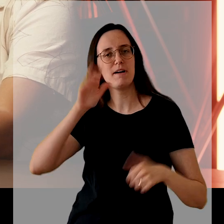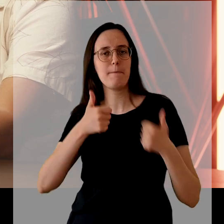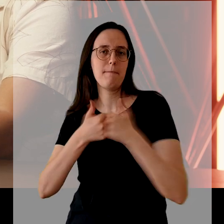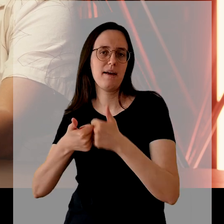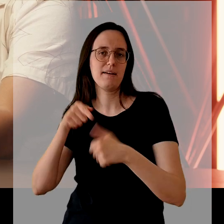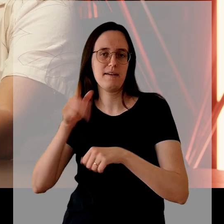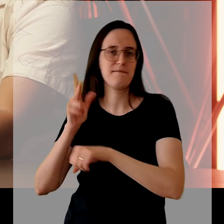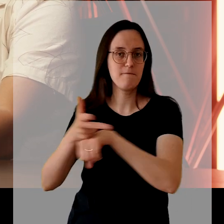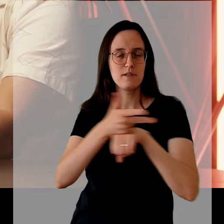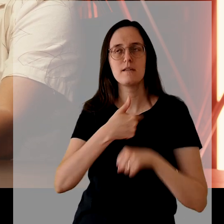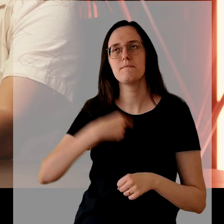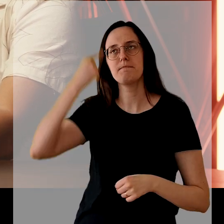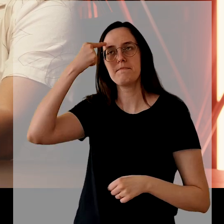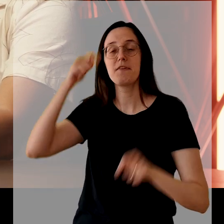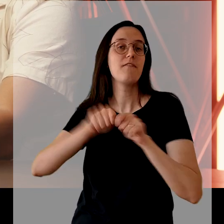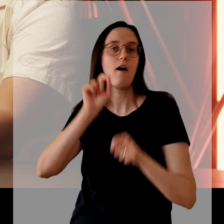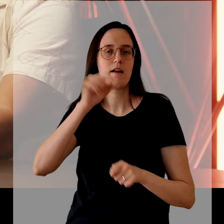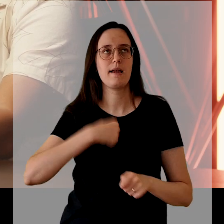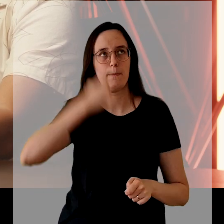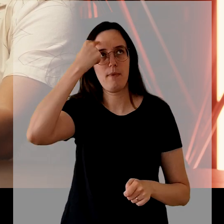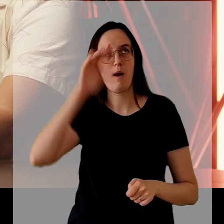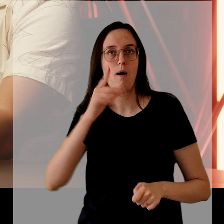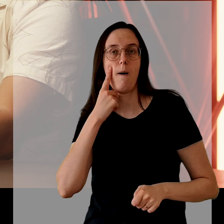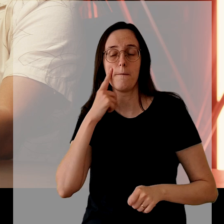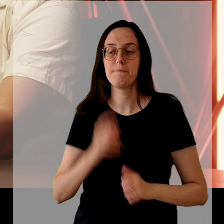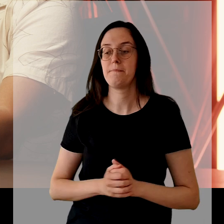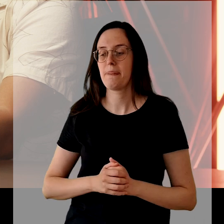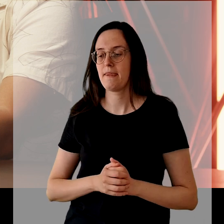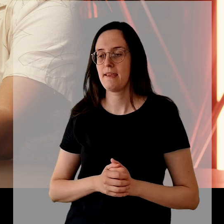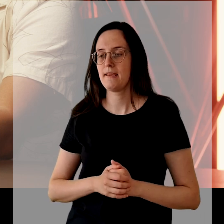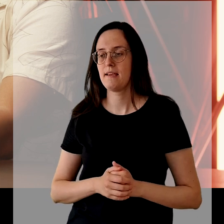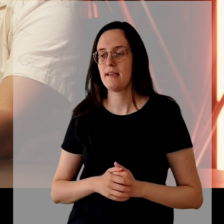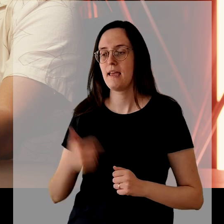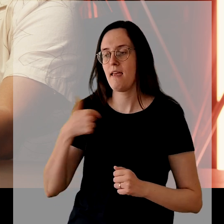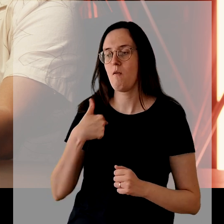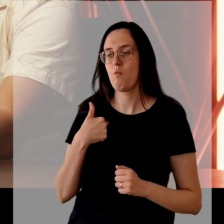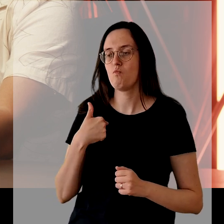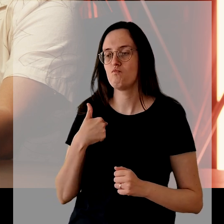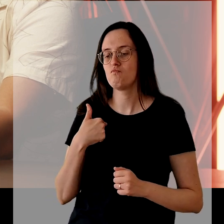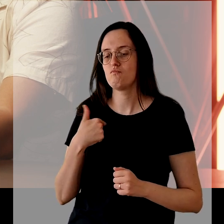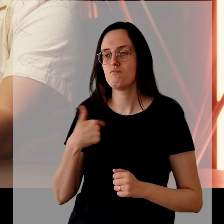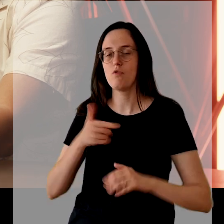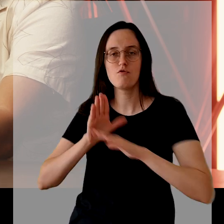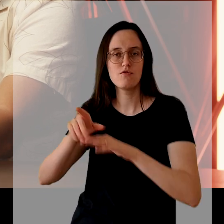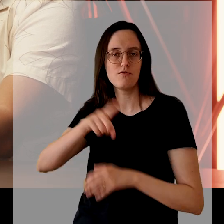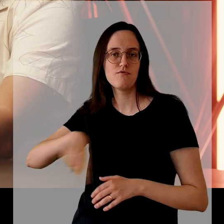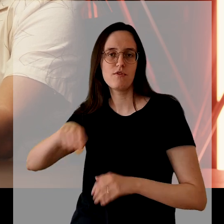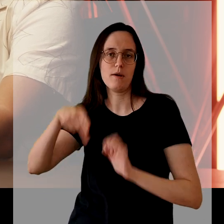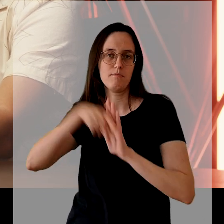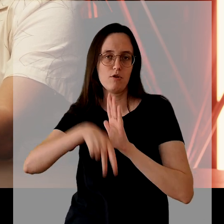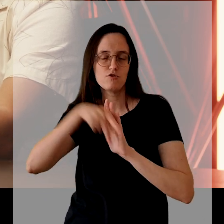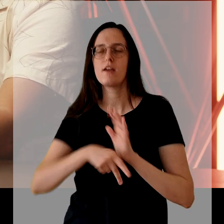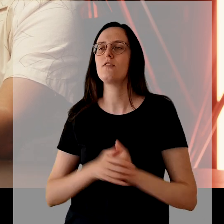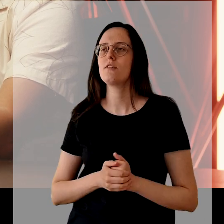a produtora. Então, o que eu fiz foi fazer assim, não, galera, eu vou ajudar vocês a